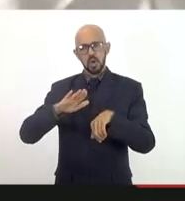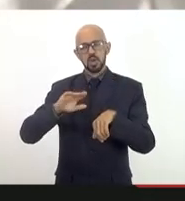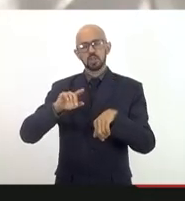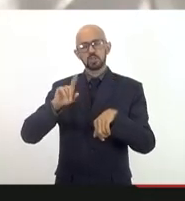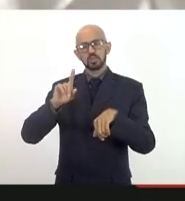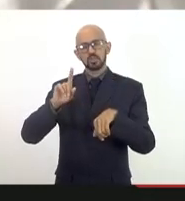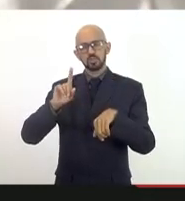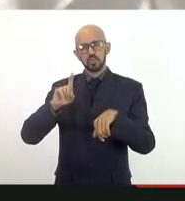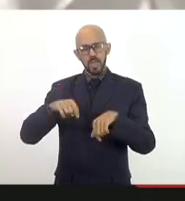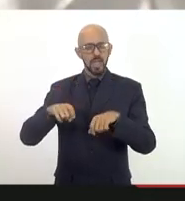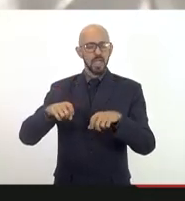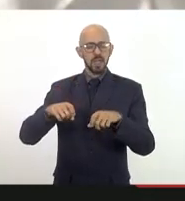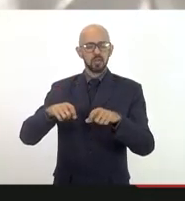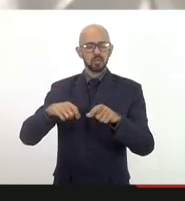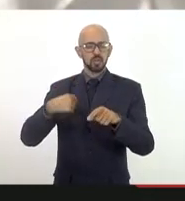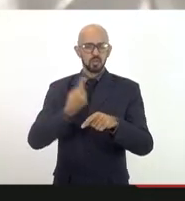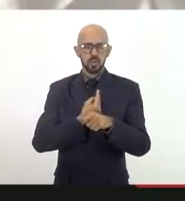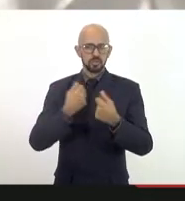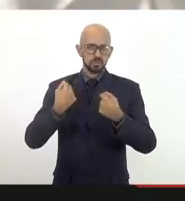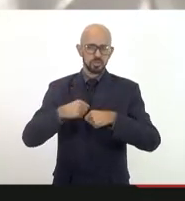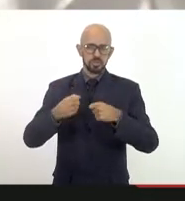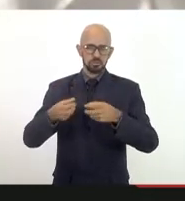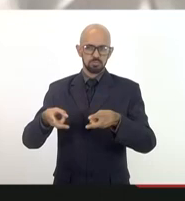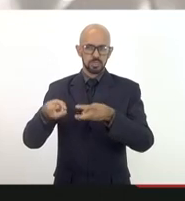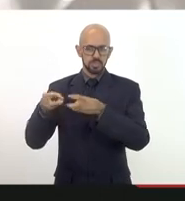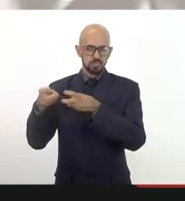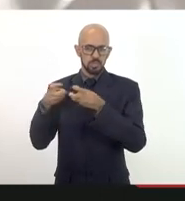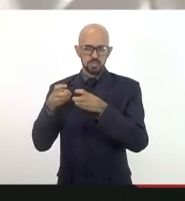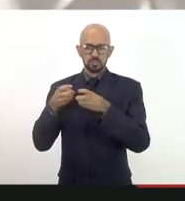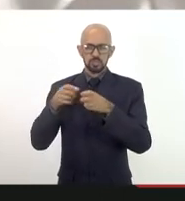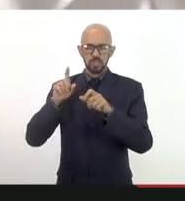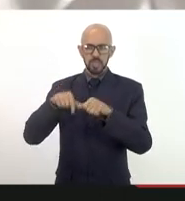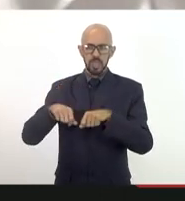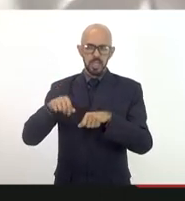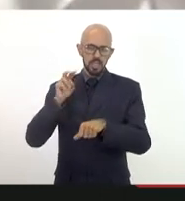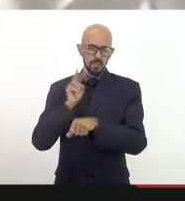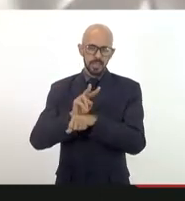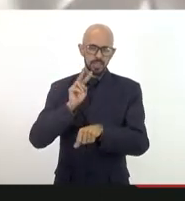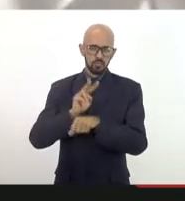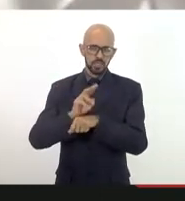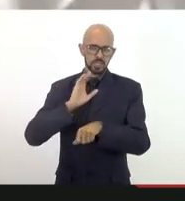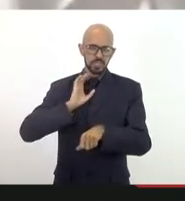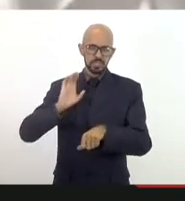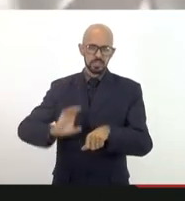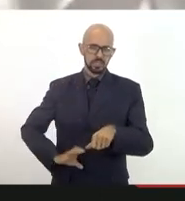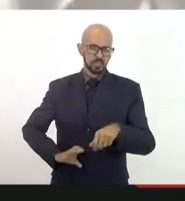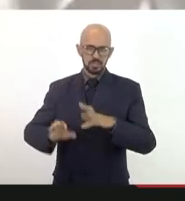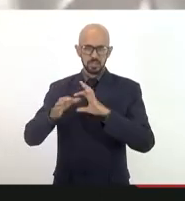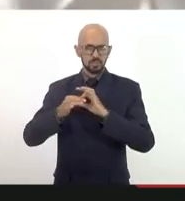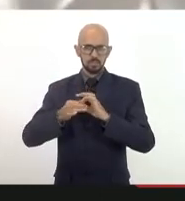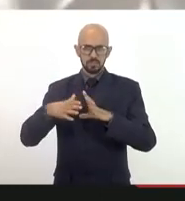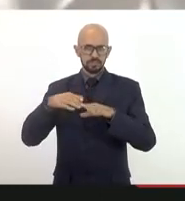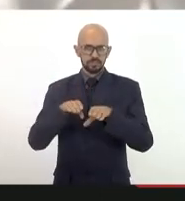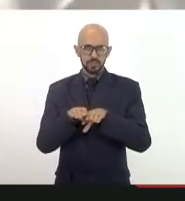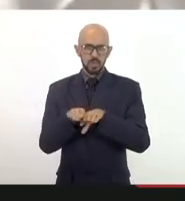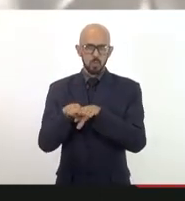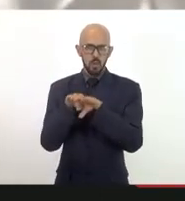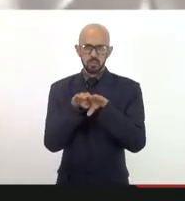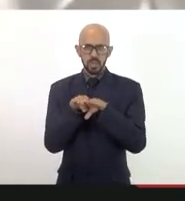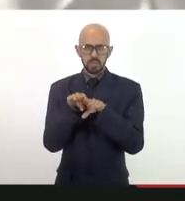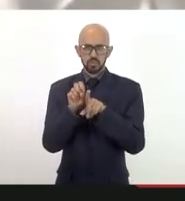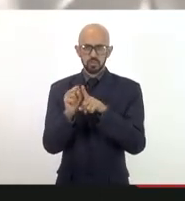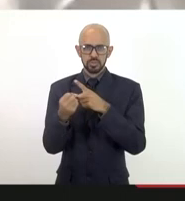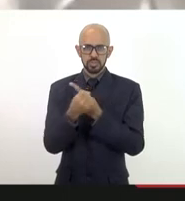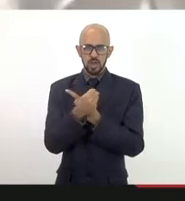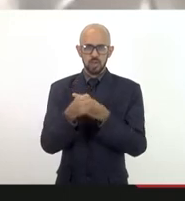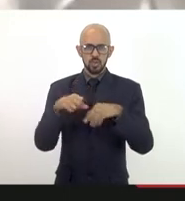olhar atento, porque precisamos defender a cidadania, a democracia e a igualdade social. E a